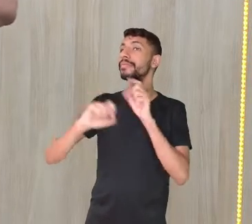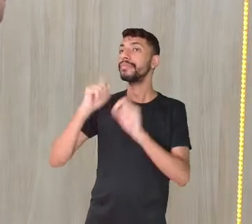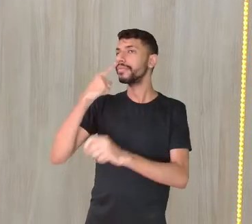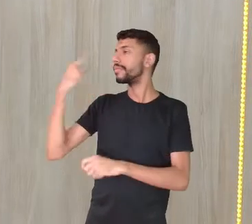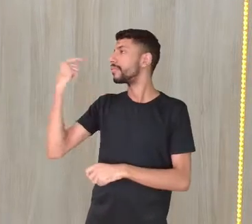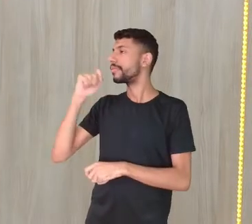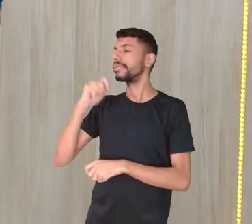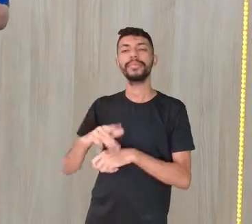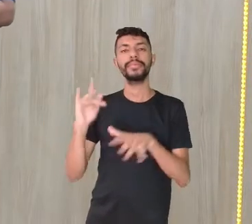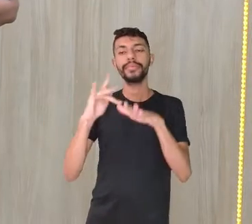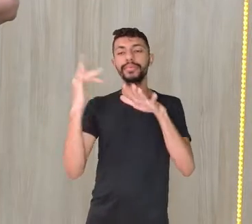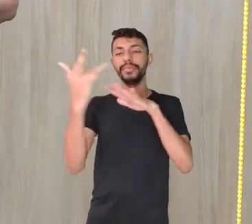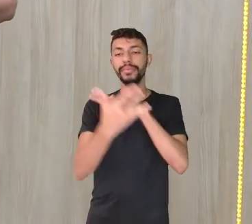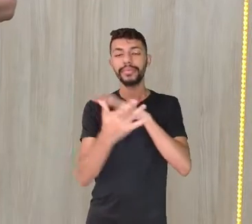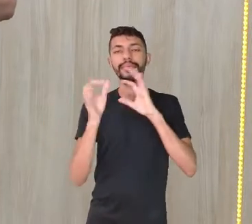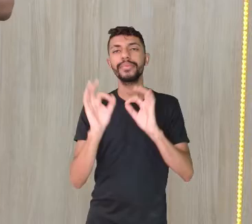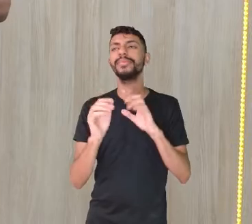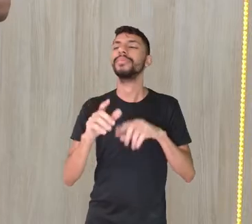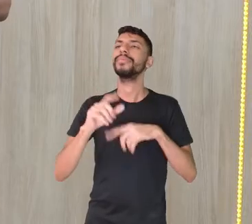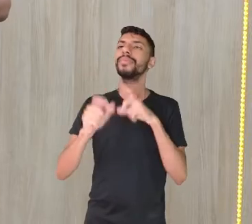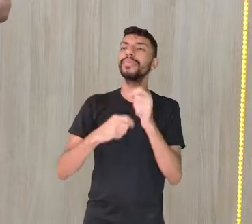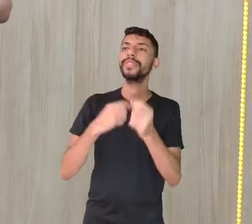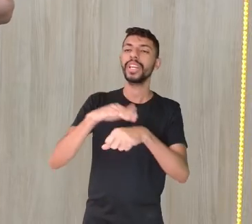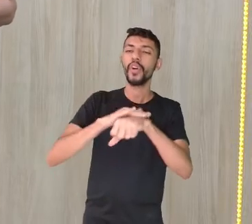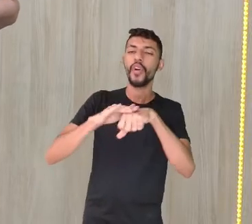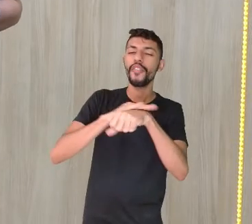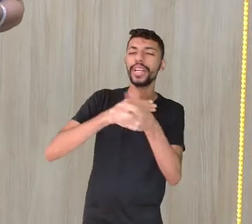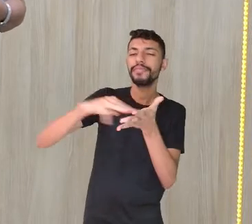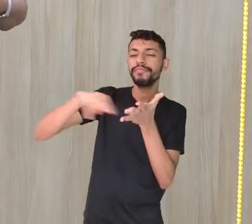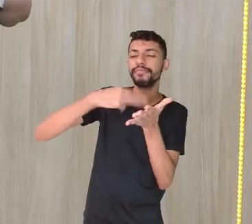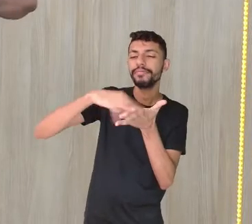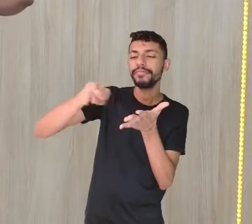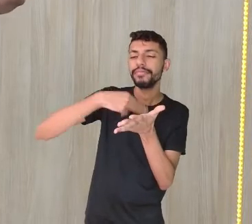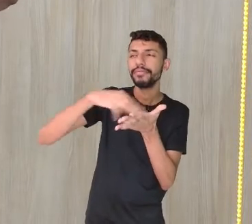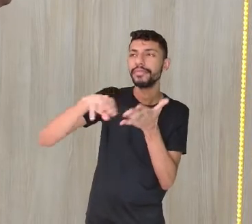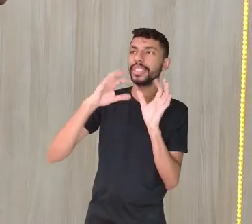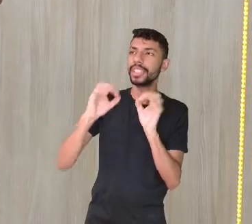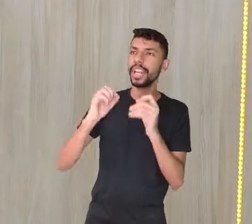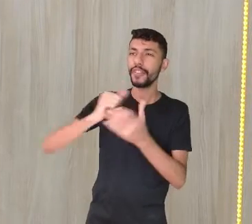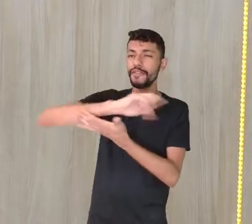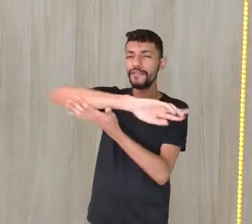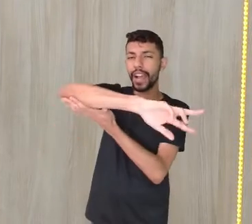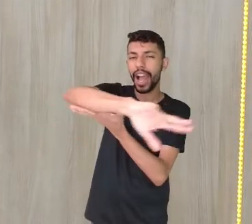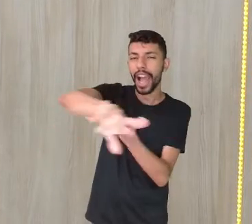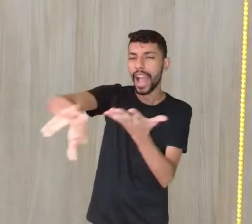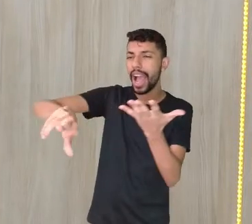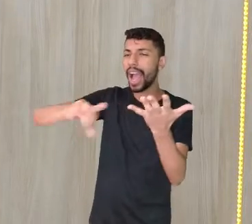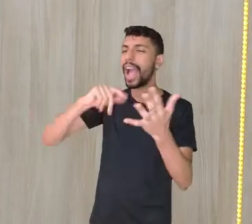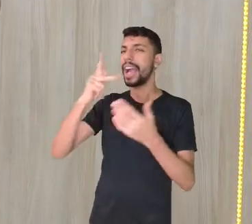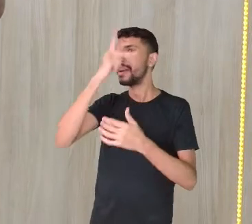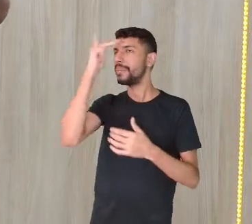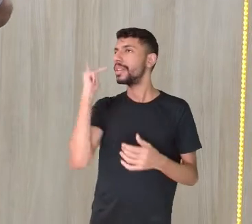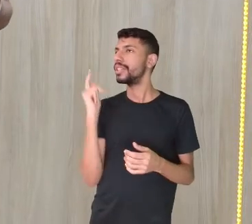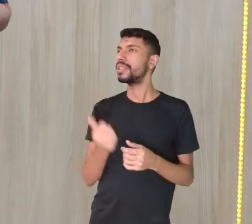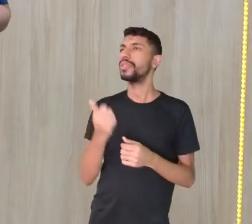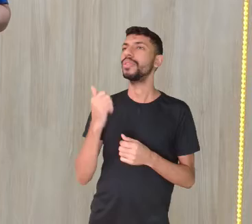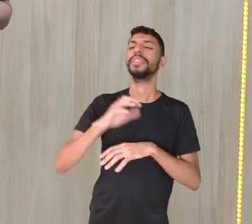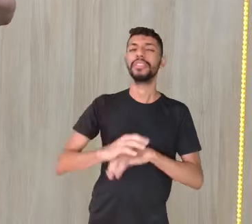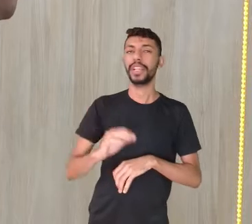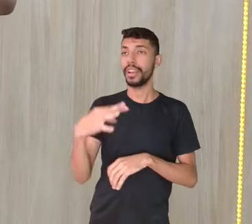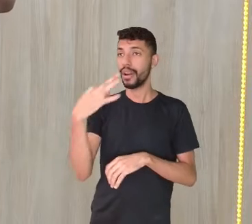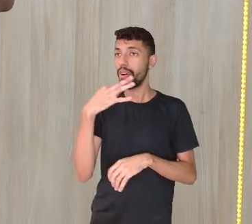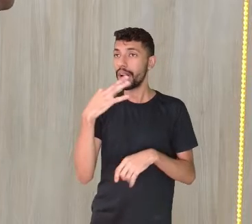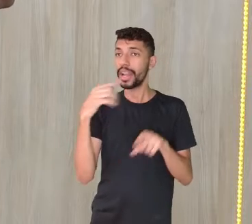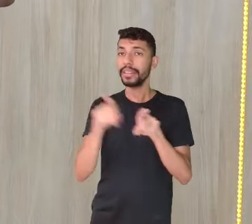A questão das redes sociais. Conversar, né, com uma infinidade de pessoas, conhecidas e não